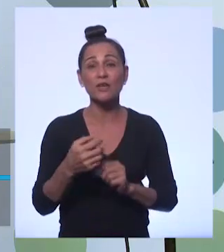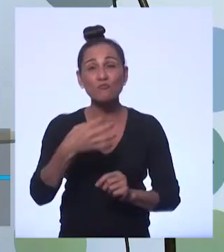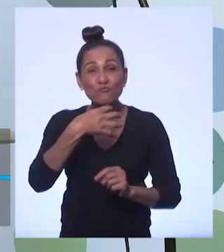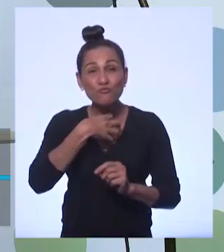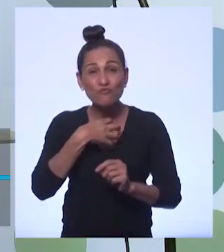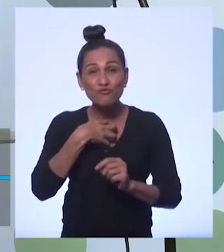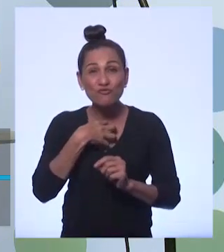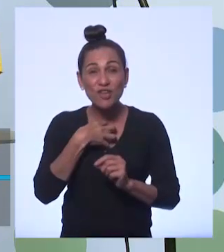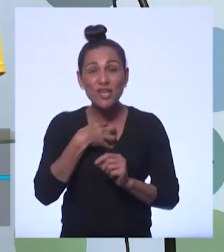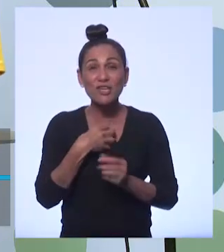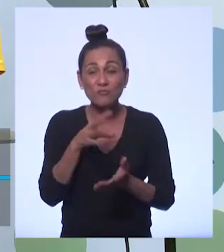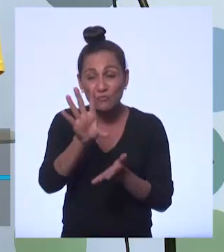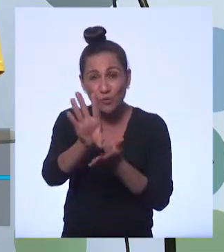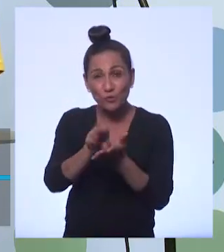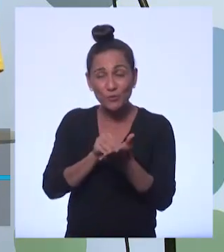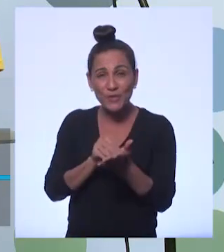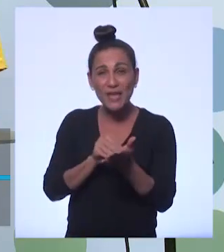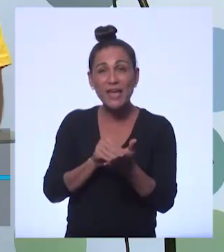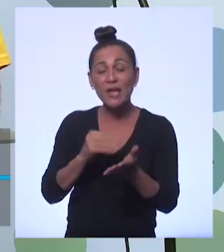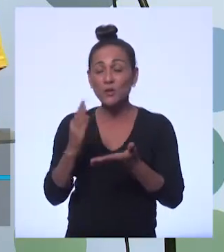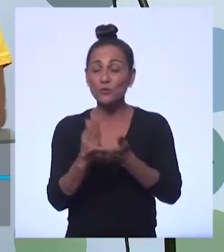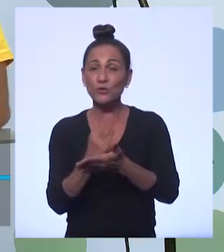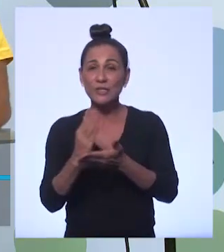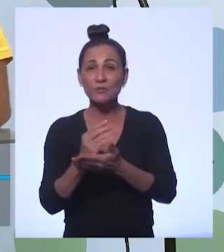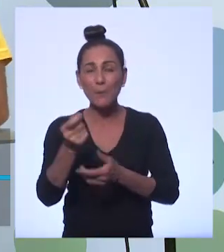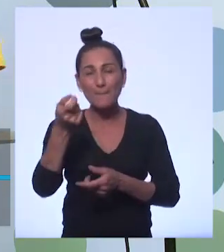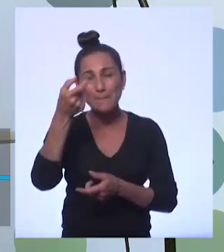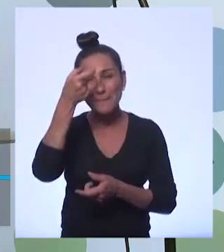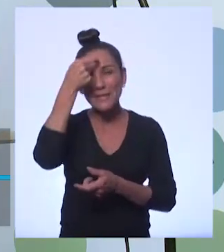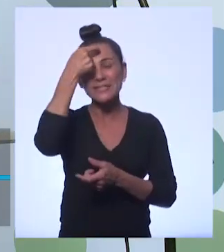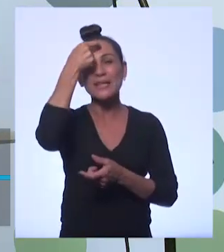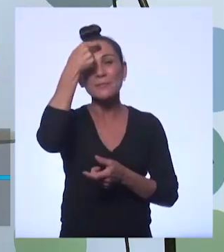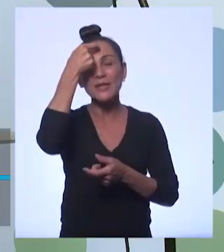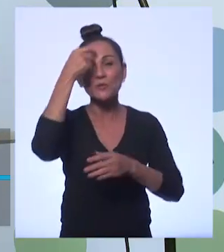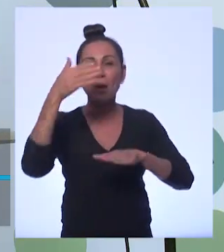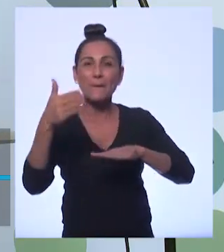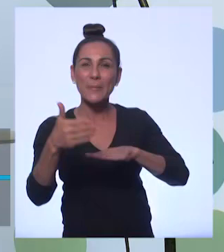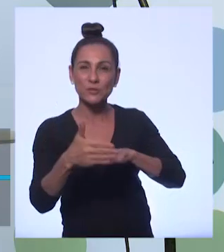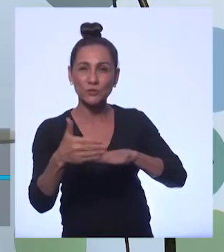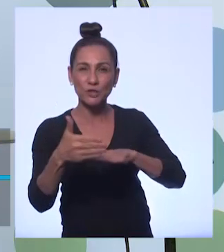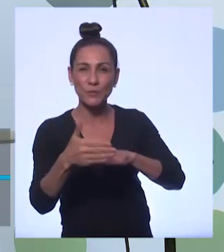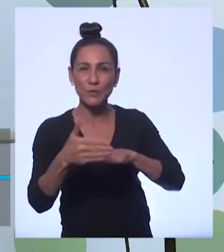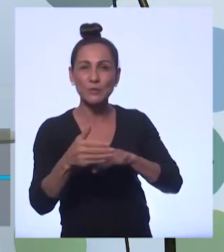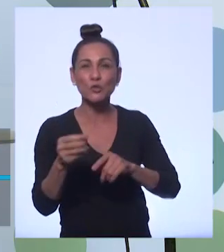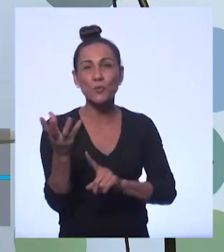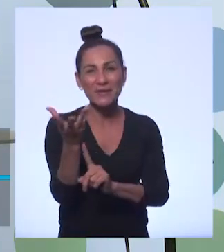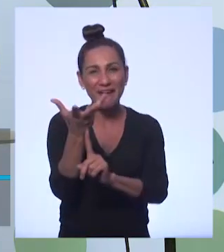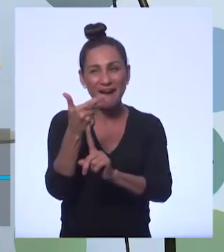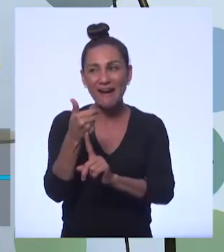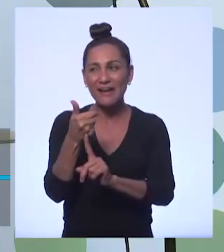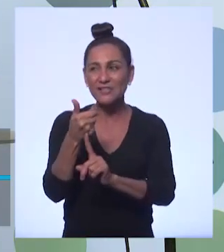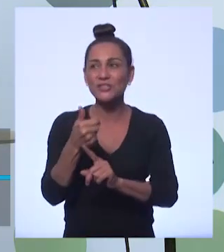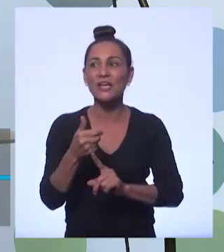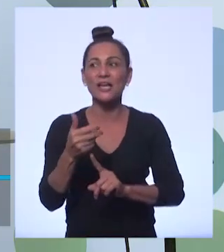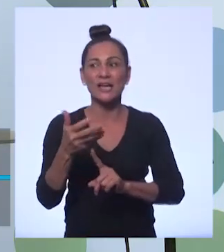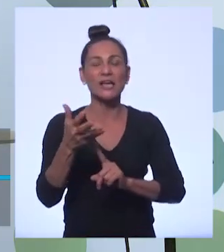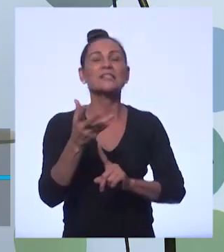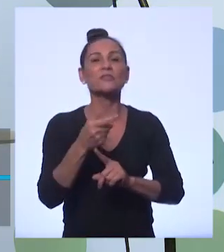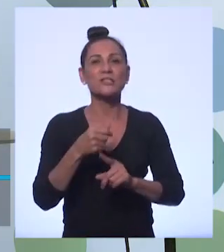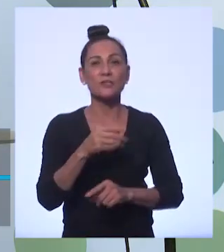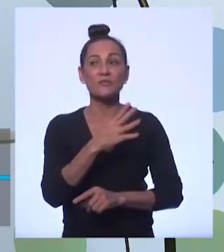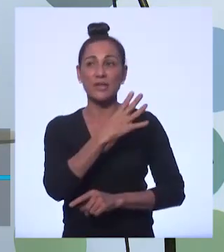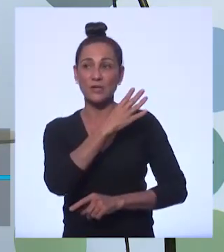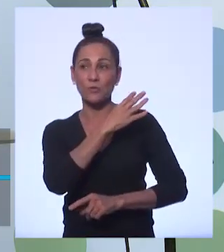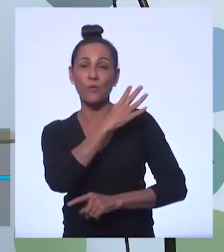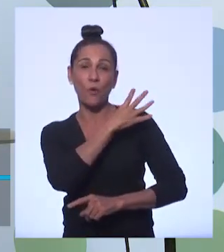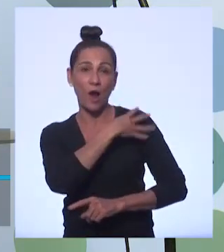Filosofia, para falar então de um pensamento mais contemporâneo sobre arte, sobre estética. Então, vocês estão vendo aí com